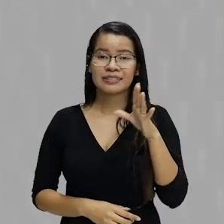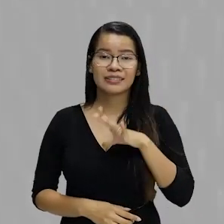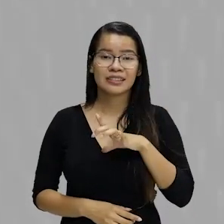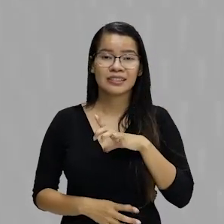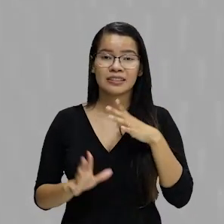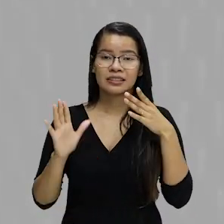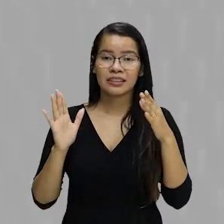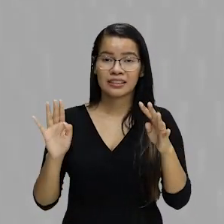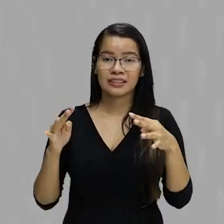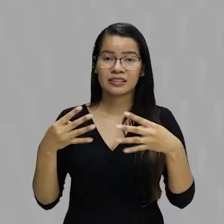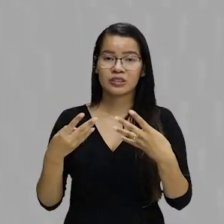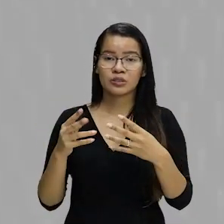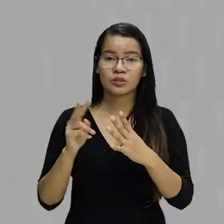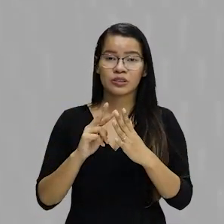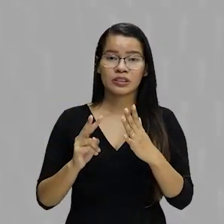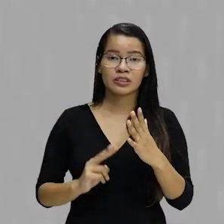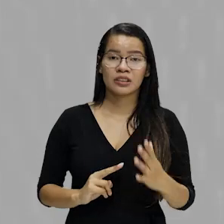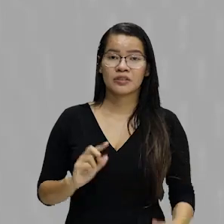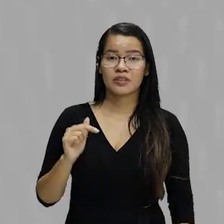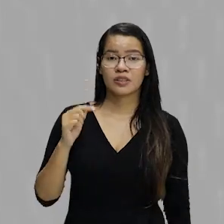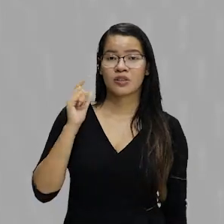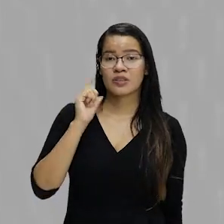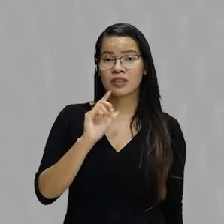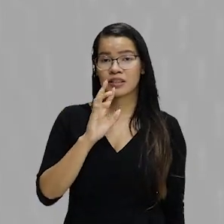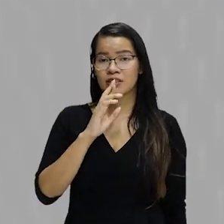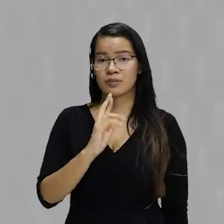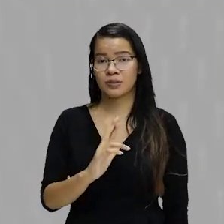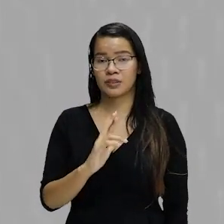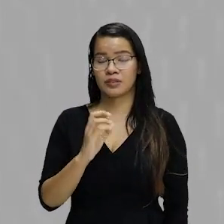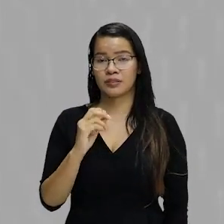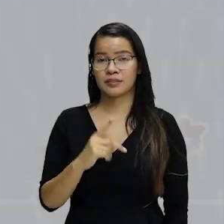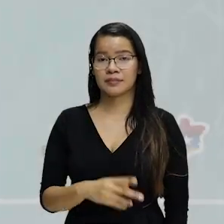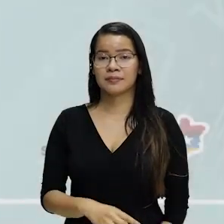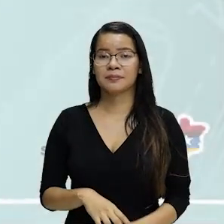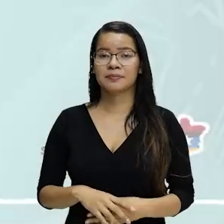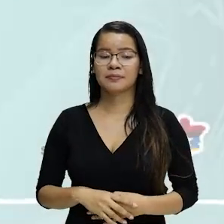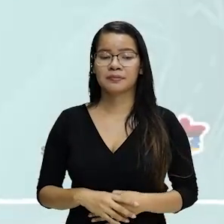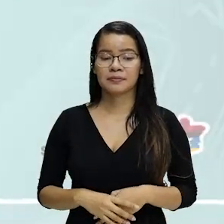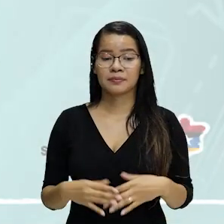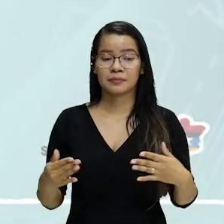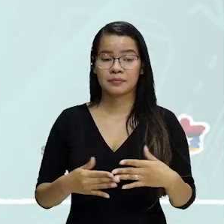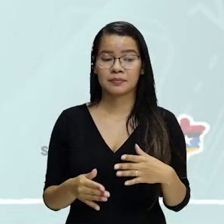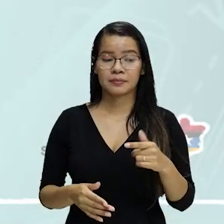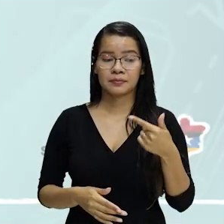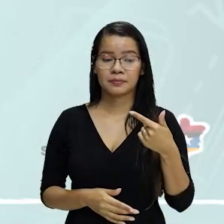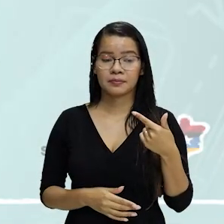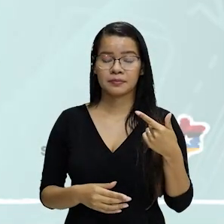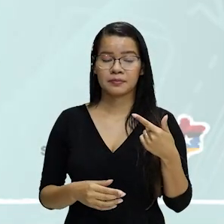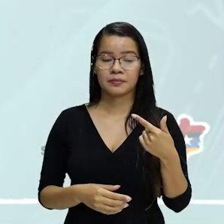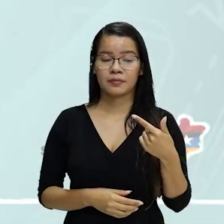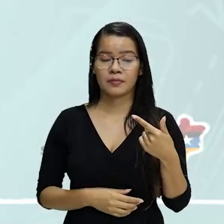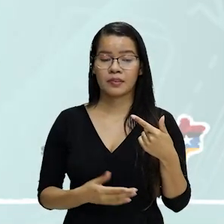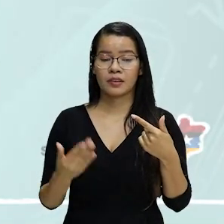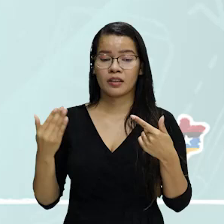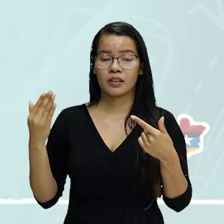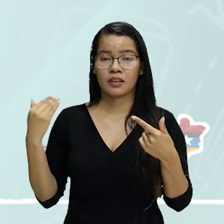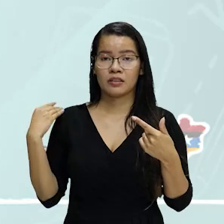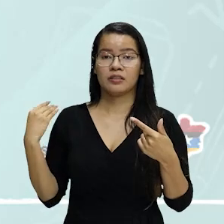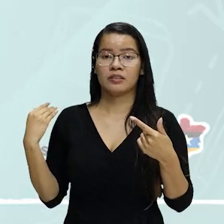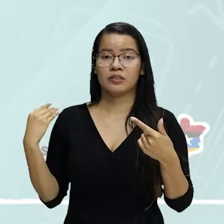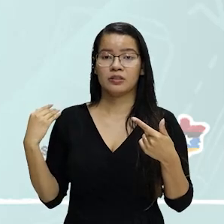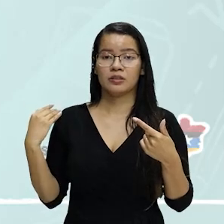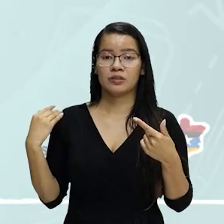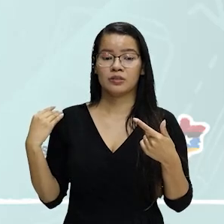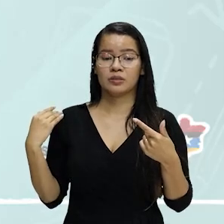atenção no que está lendo, você consegue responder sem problema nenhum. Questão 2. Na antiguidade, voltando para a